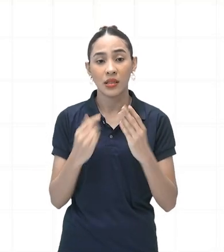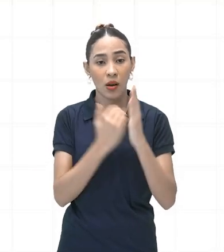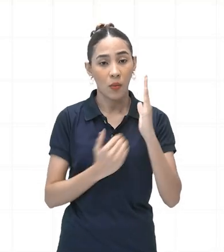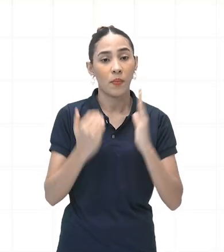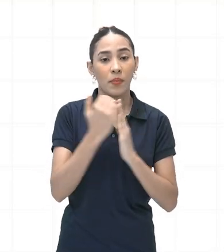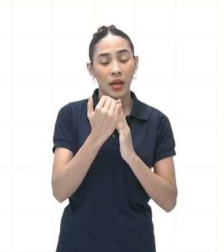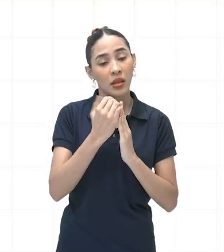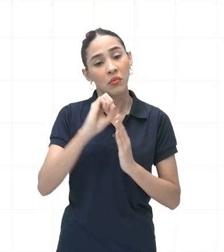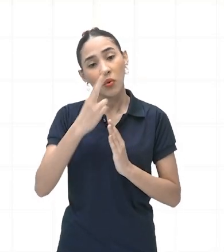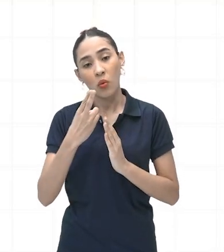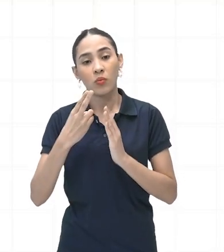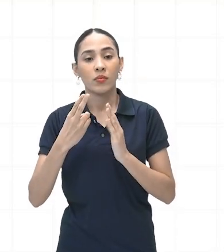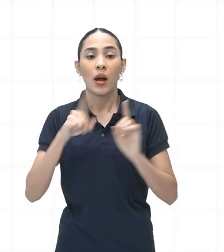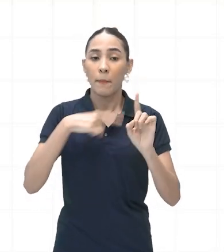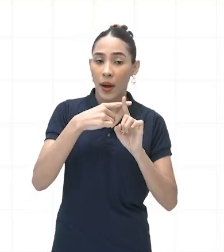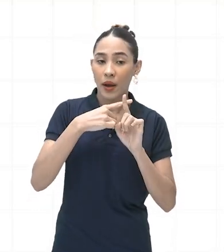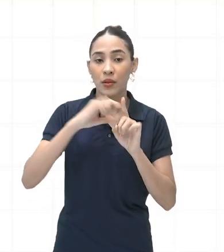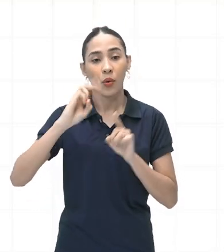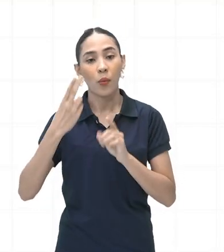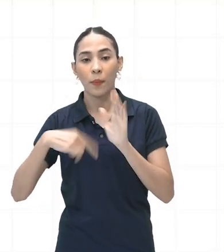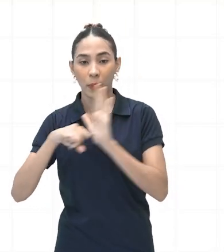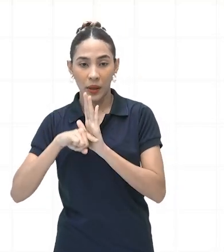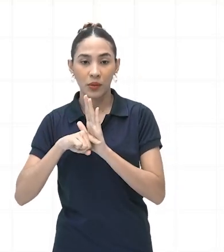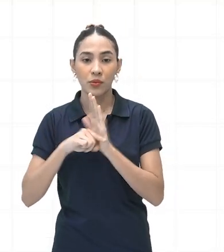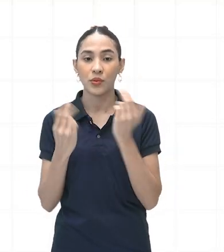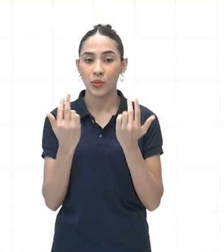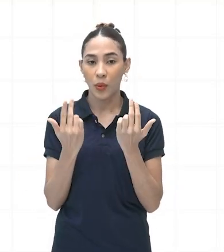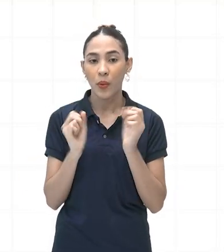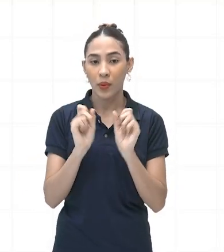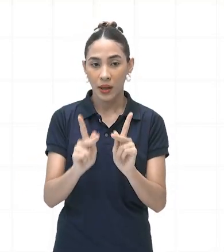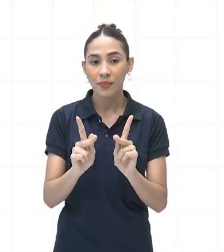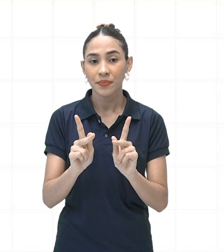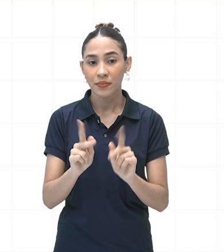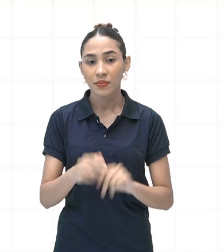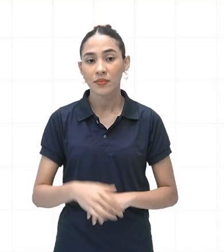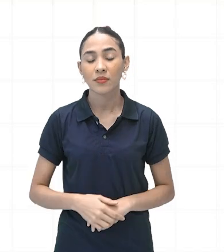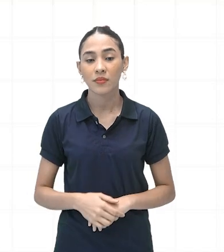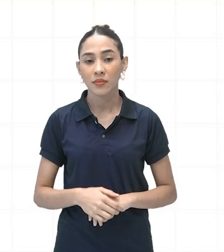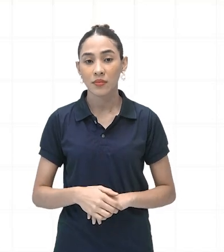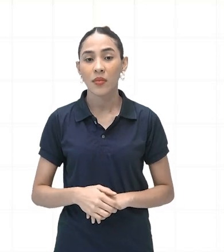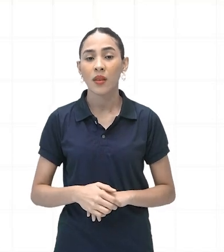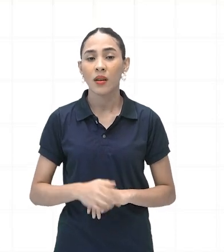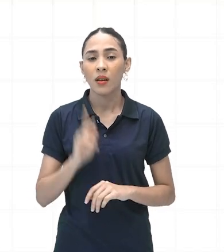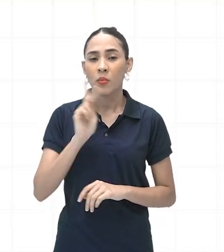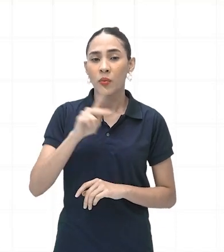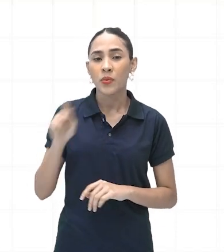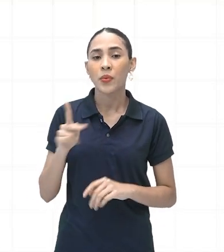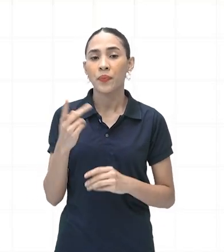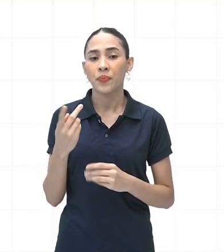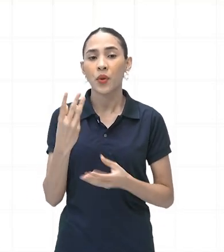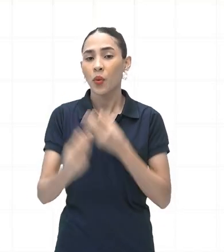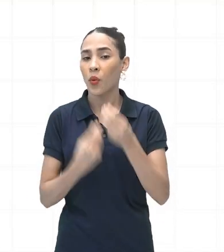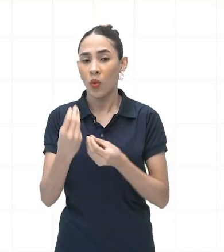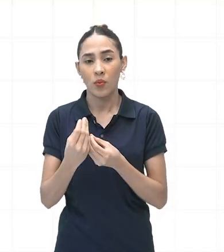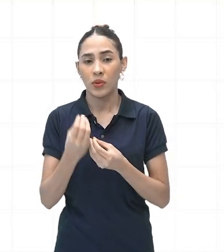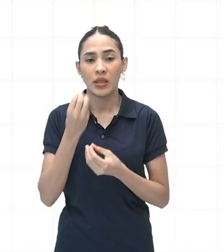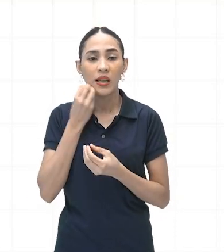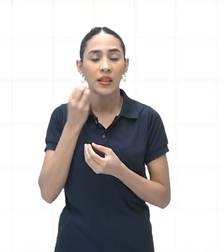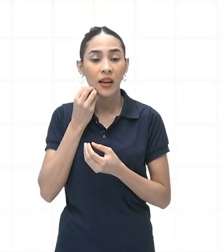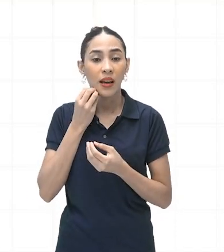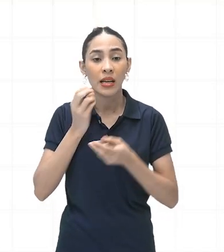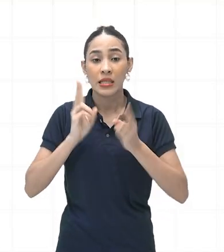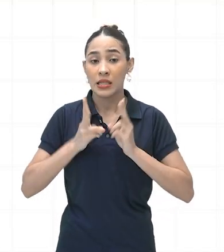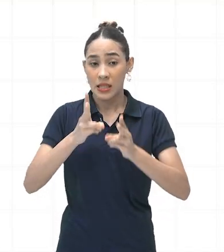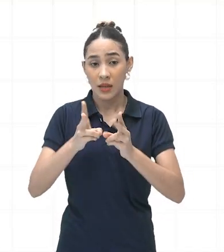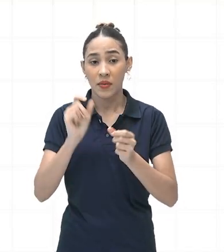aumentam ou diminuem na mesma proporção. Tudo bem até aí? Professor, e como que eu faço o teste? Eu vou